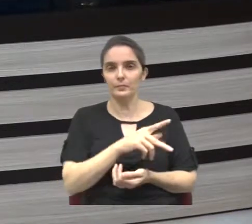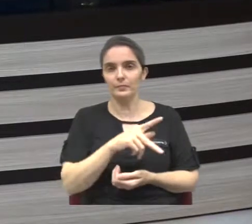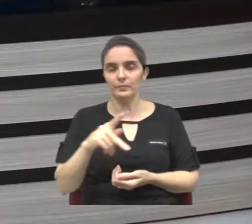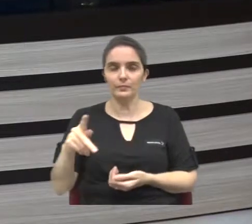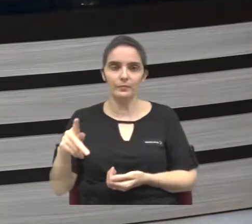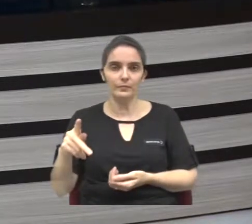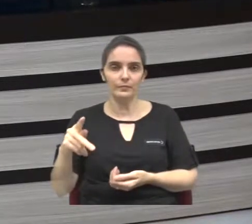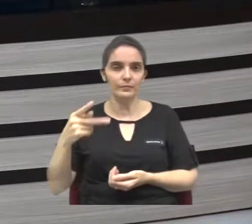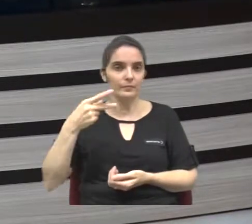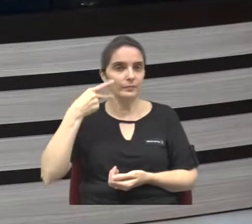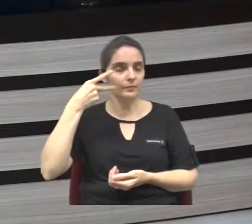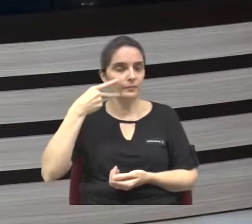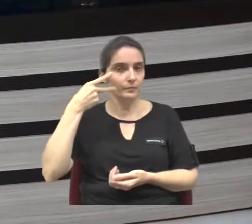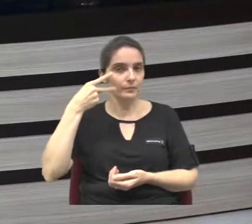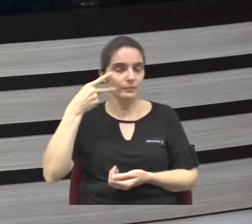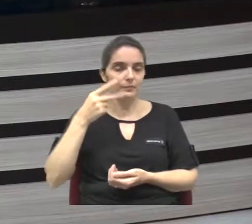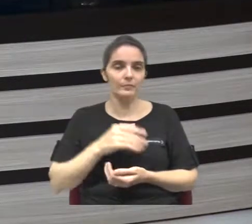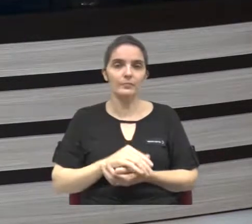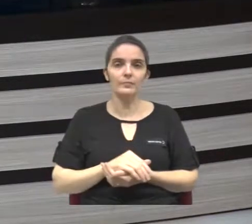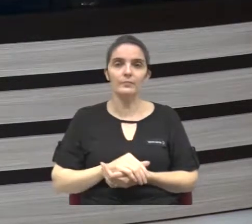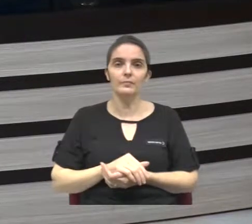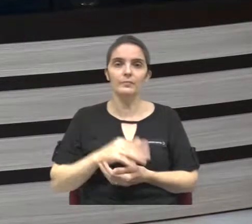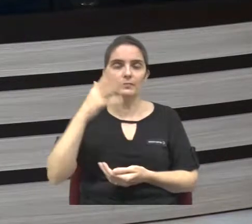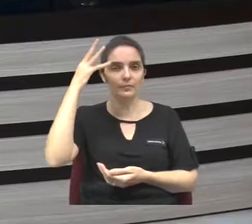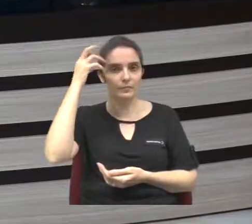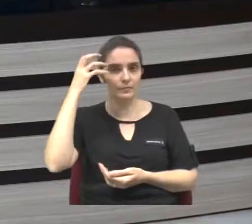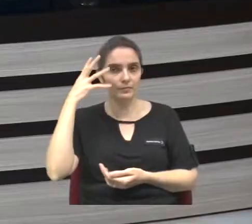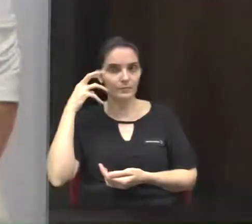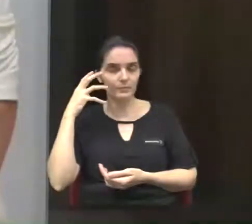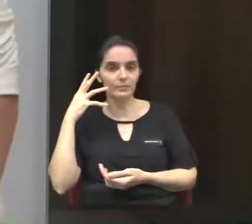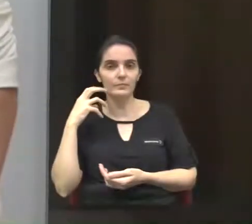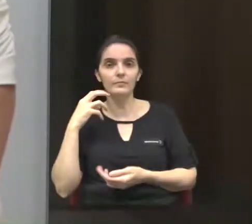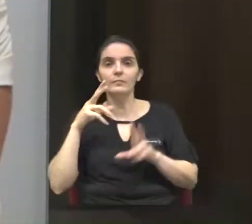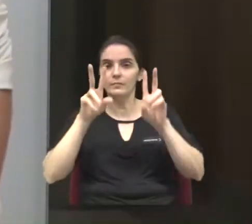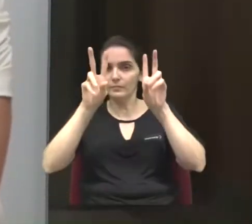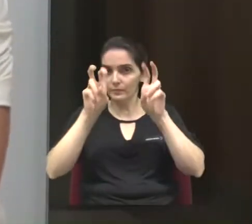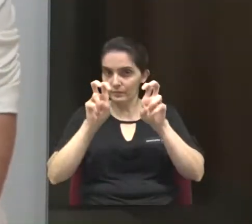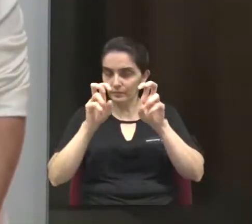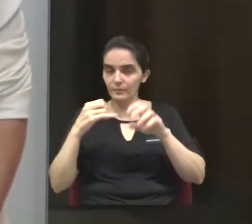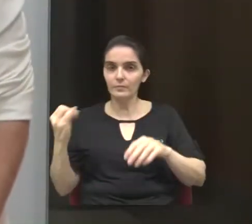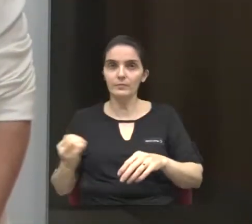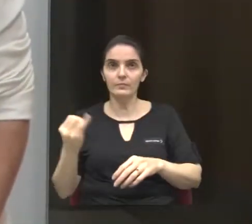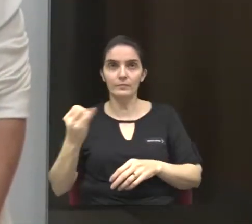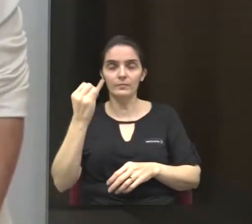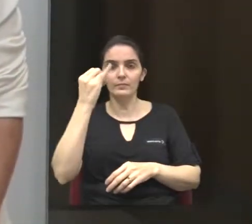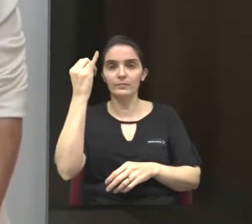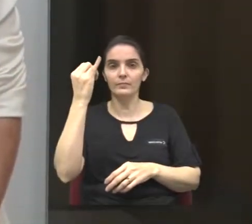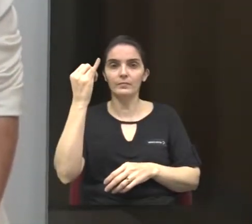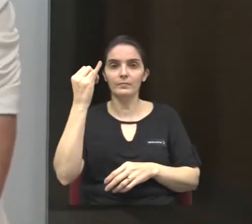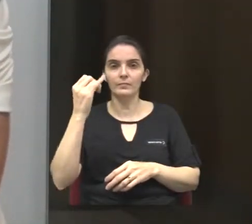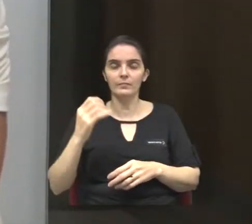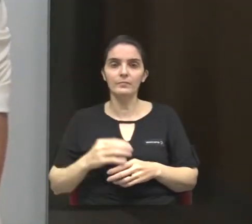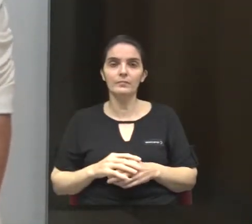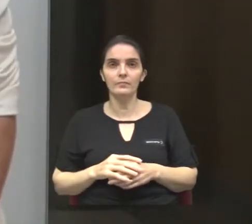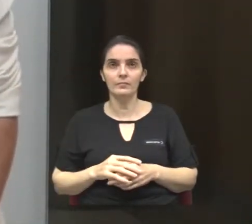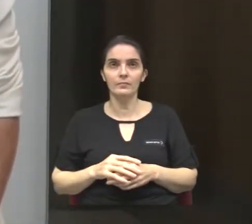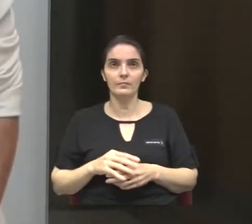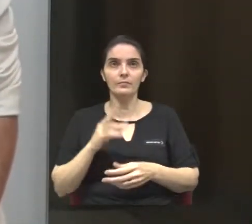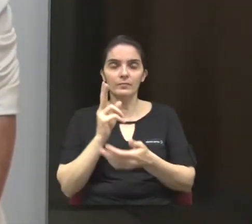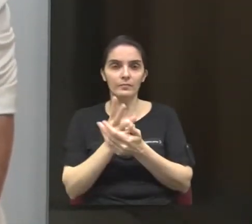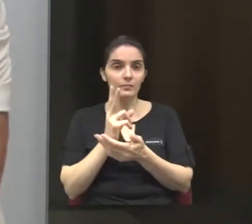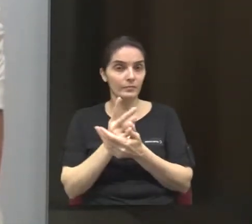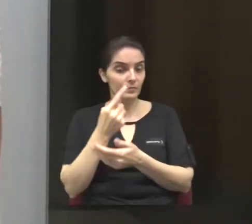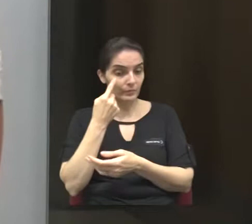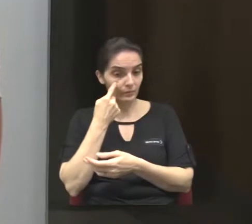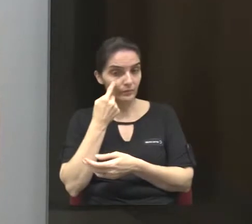pares, a vereadora Lu traz um assunto também de suma importância e que a gente, corriqueiramente, tem visto na cidade, não